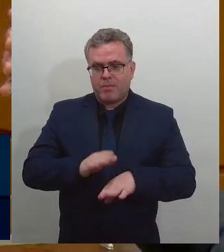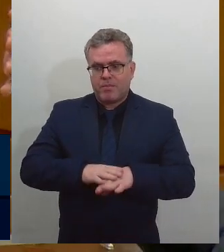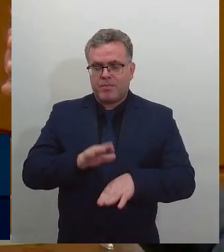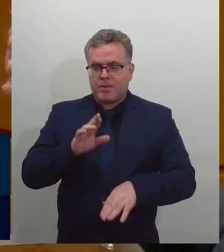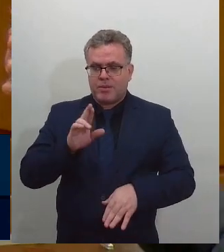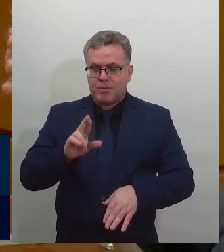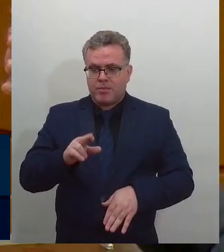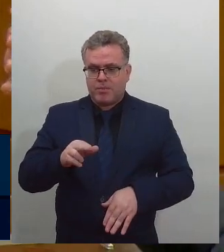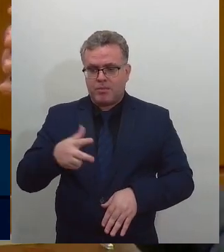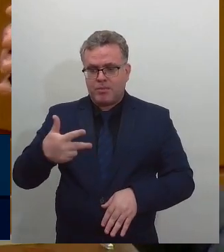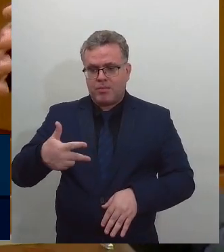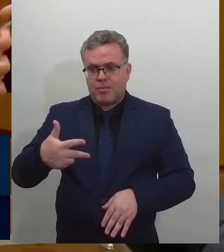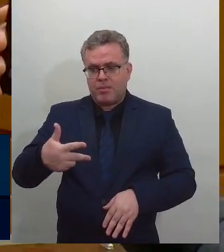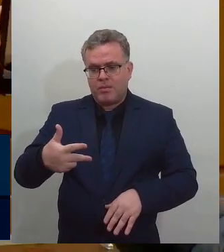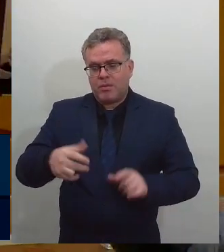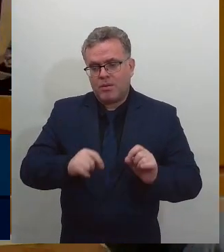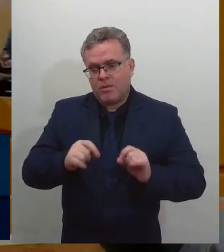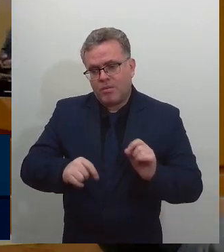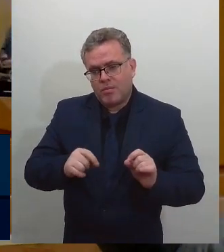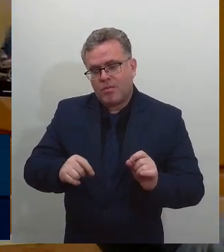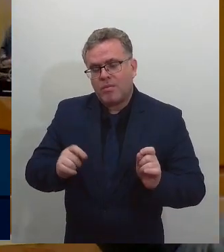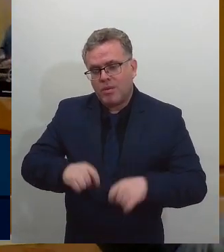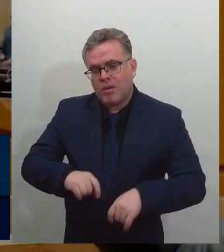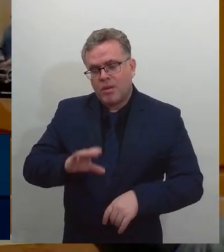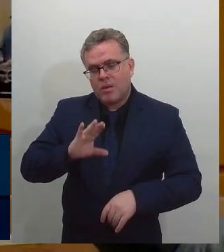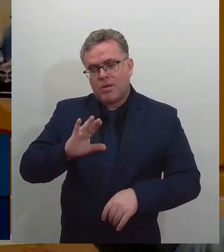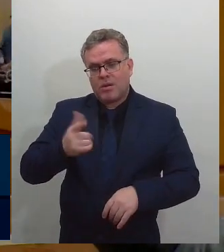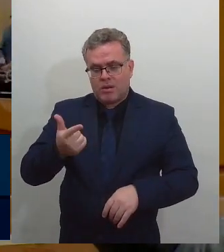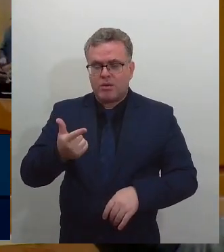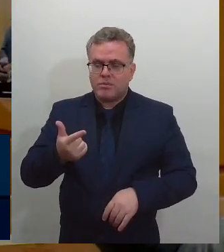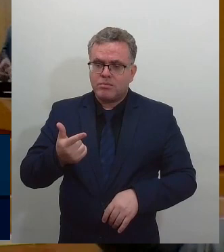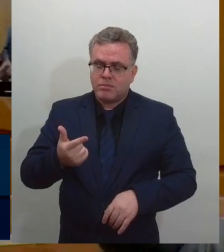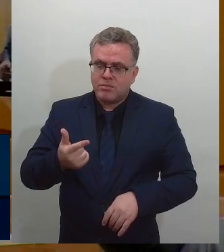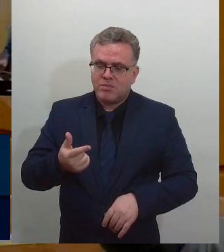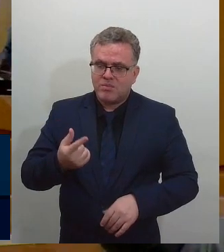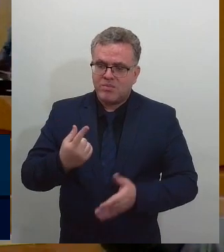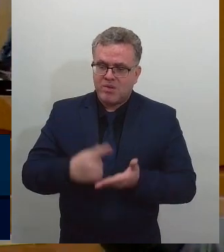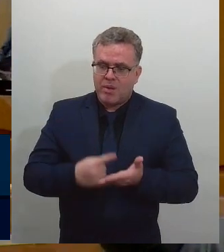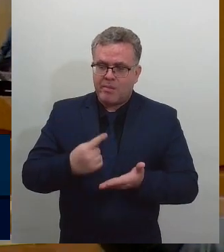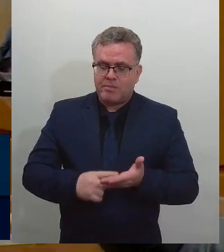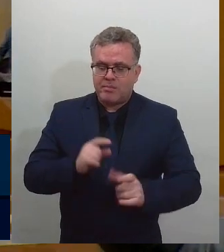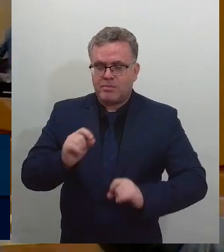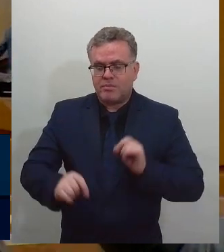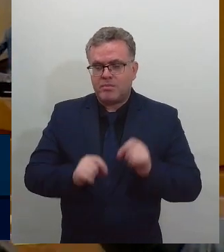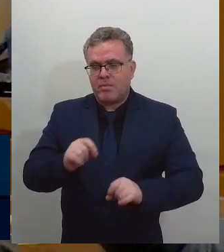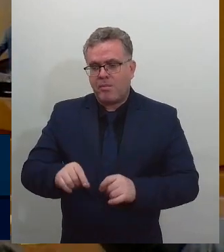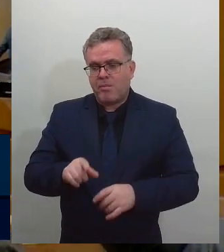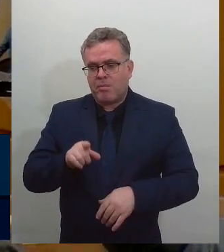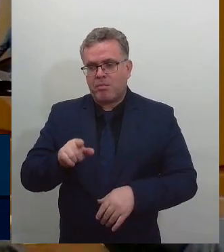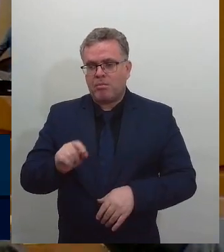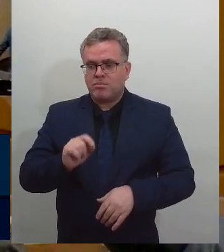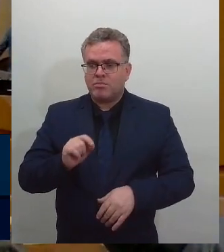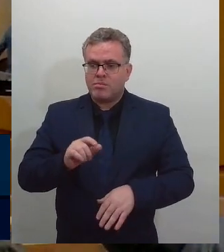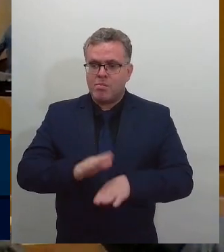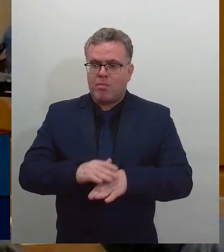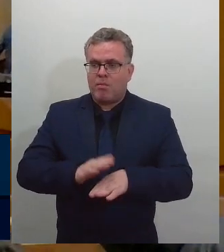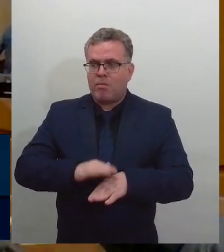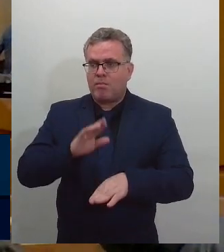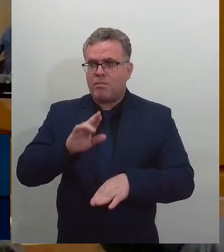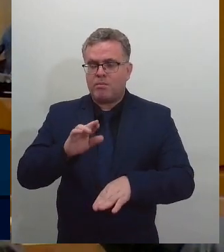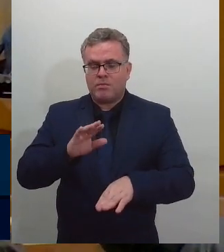e, logicamente, também com a sua autorização de produção